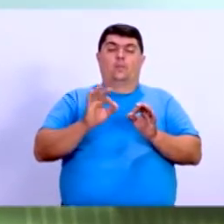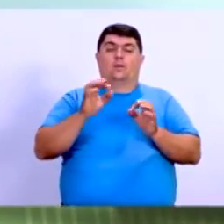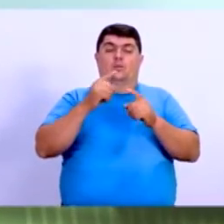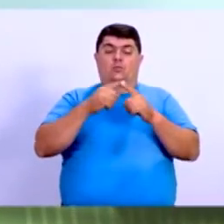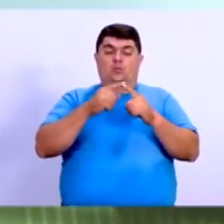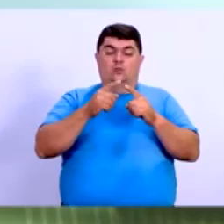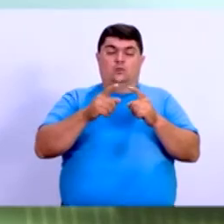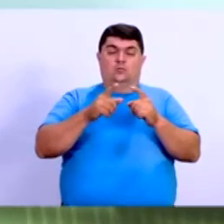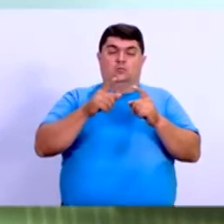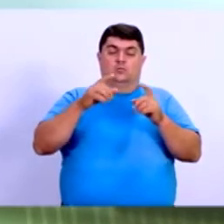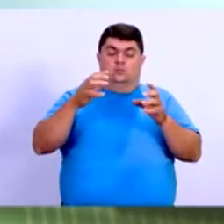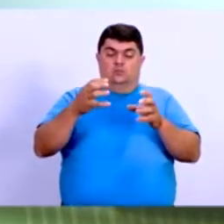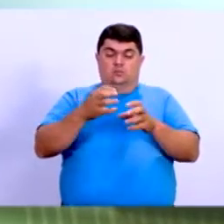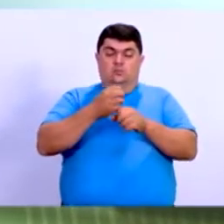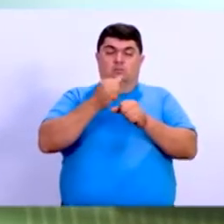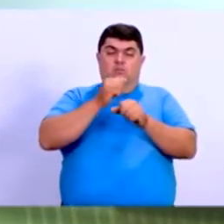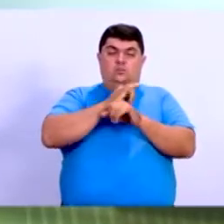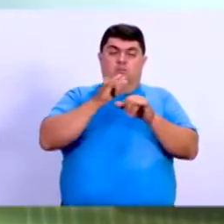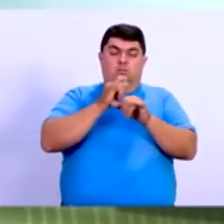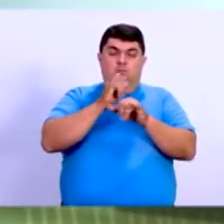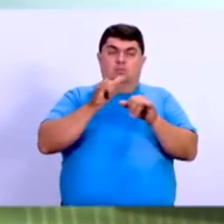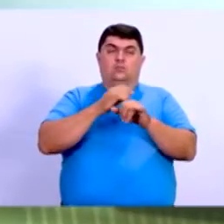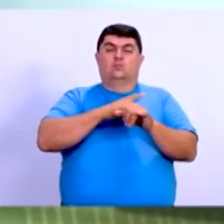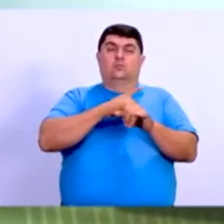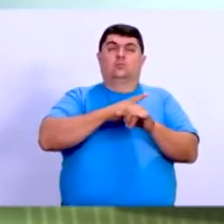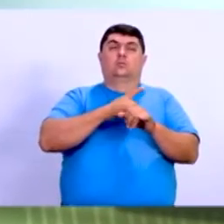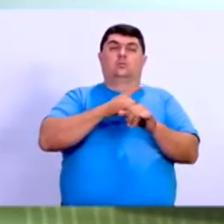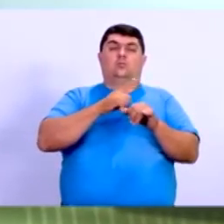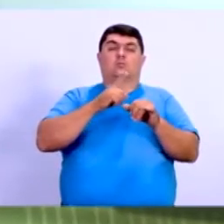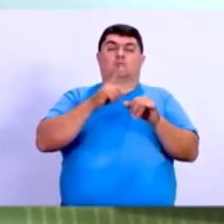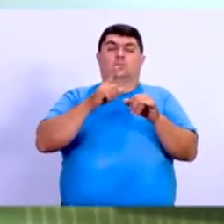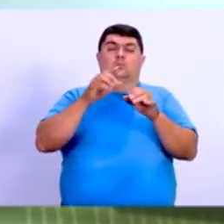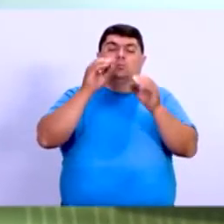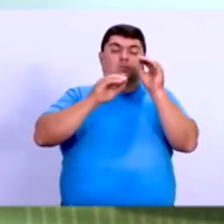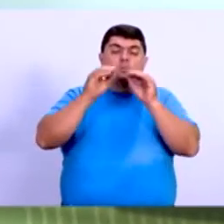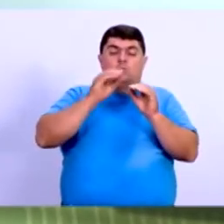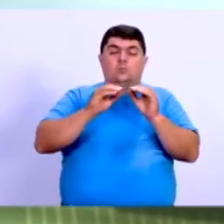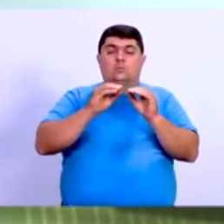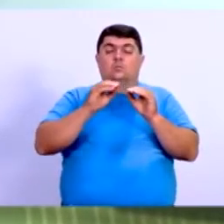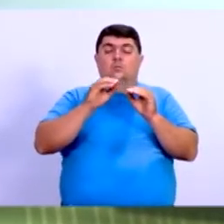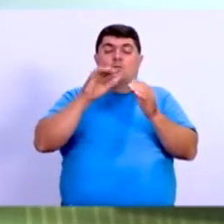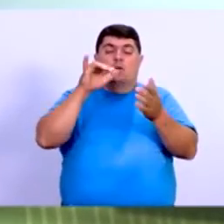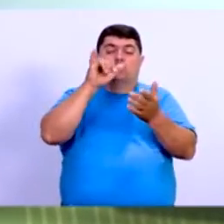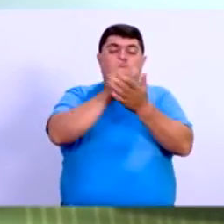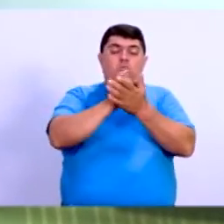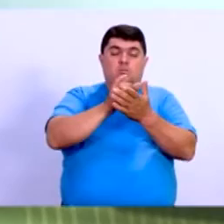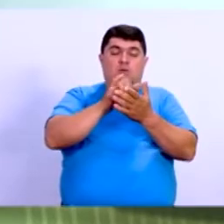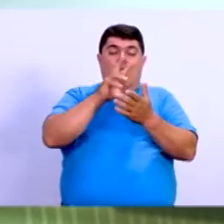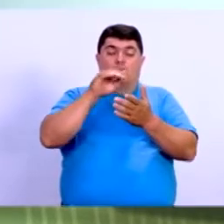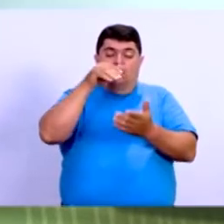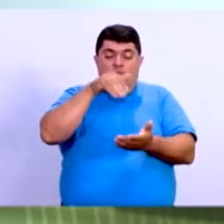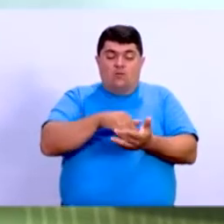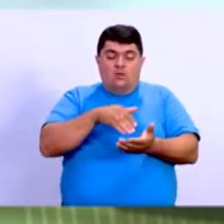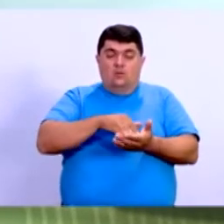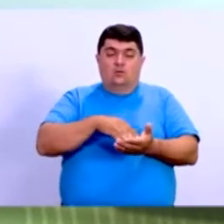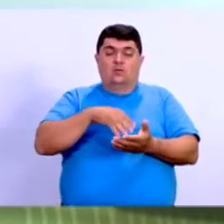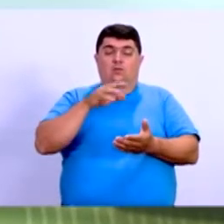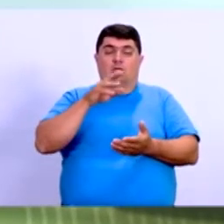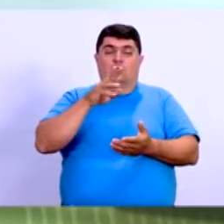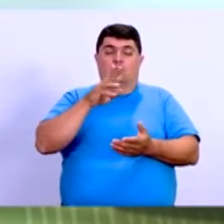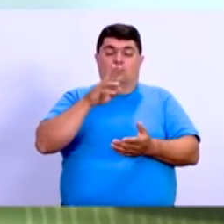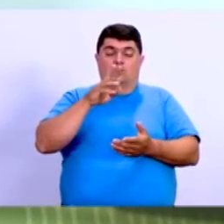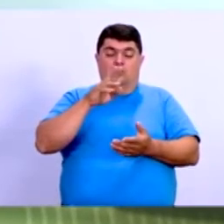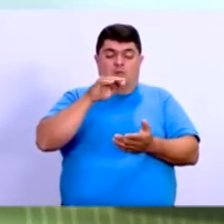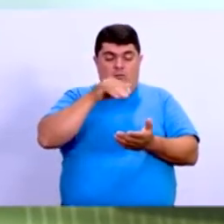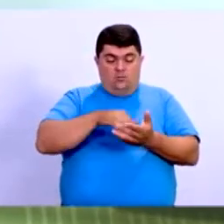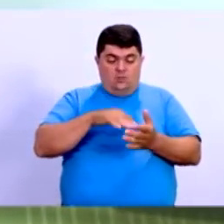salva a informação lá dentro, faz lá o insert dentro da tabela, ela sempre no finalzinho fala assim, dados inseridos com